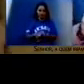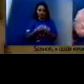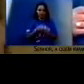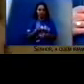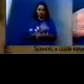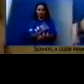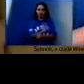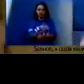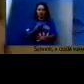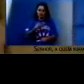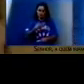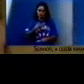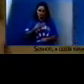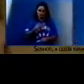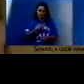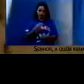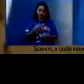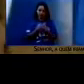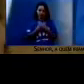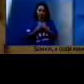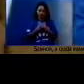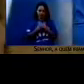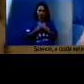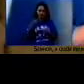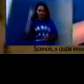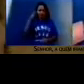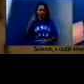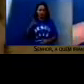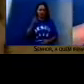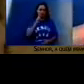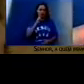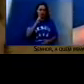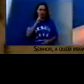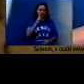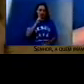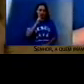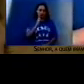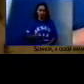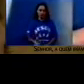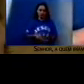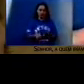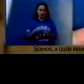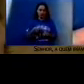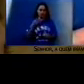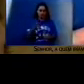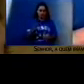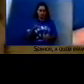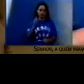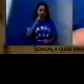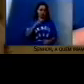ao terceiro dia me dar um beijo, eu não voltaria jamais a ser